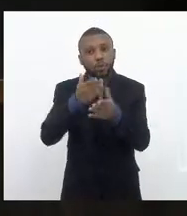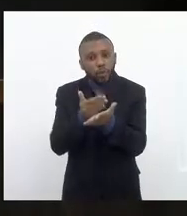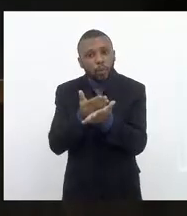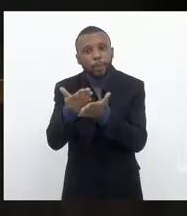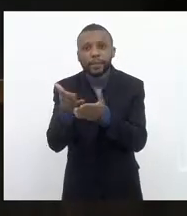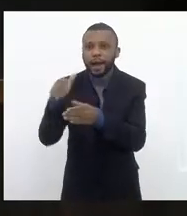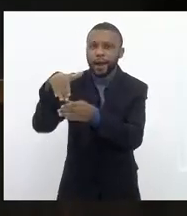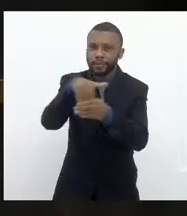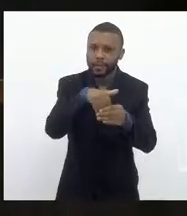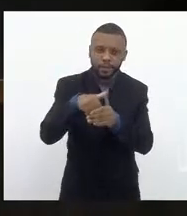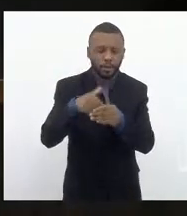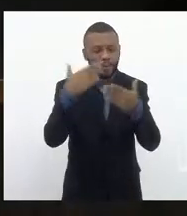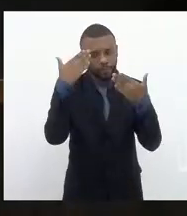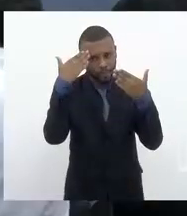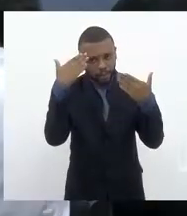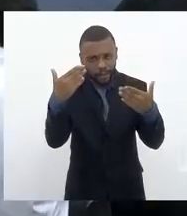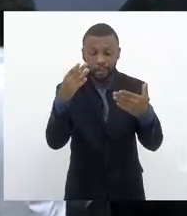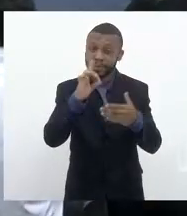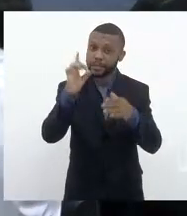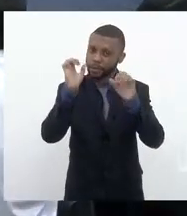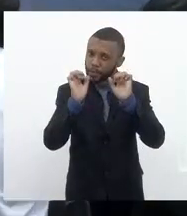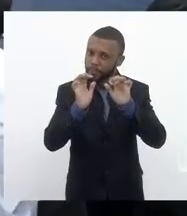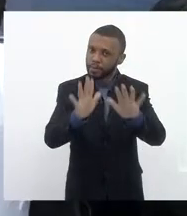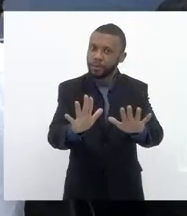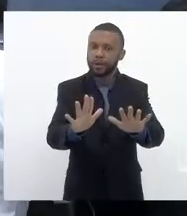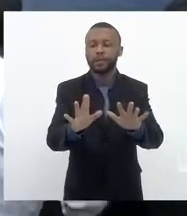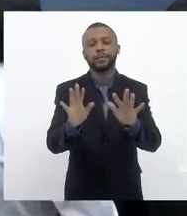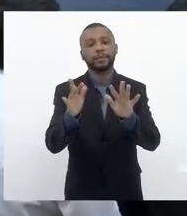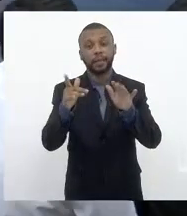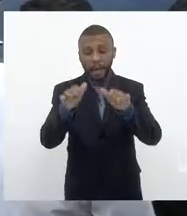nos proteja Tá encerrada a sessão